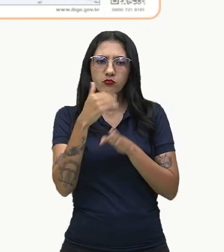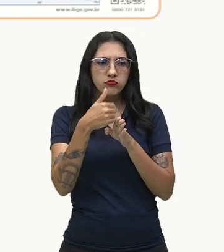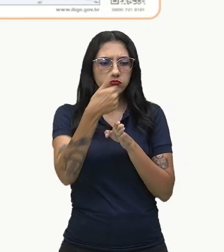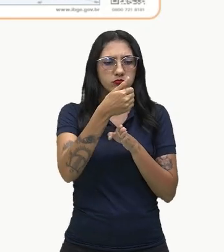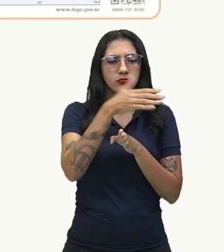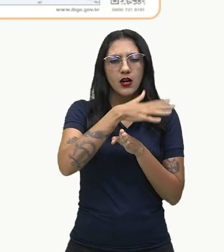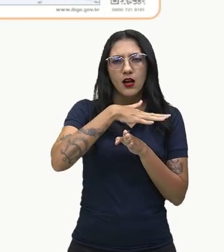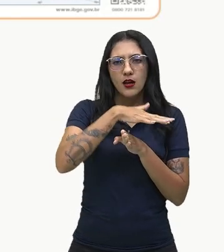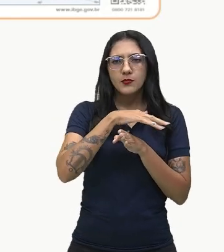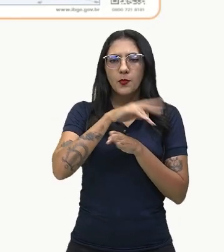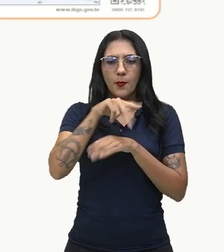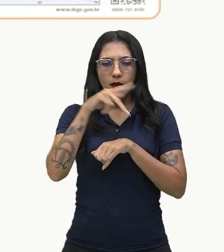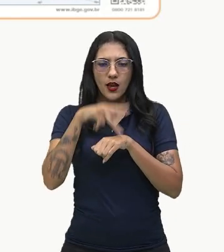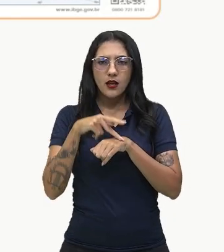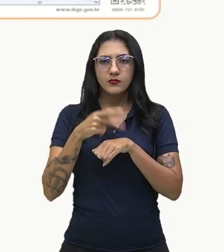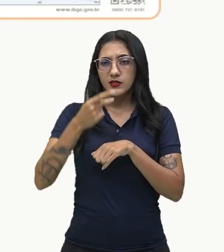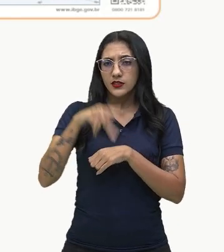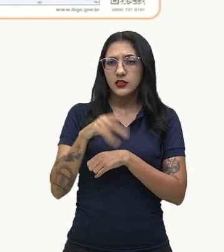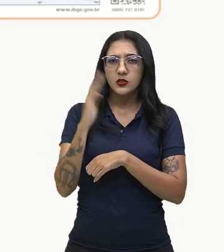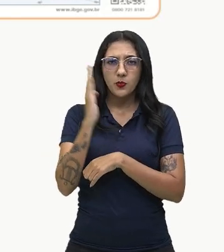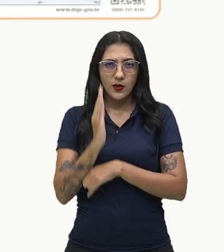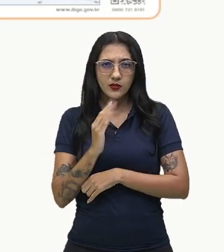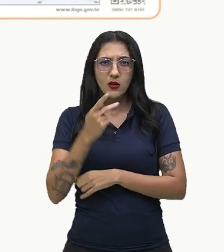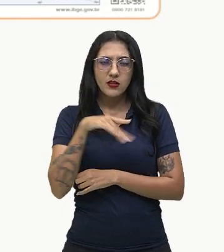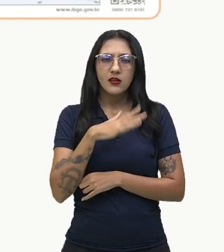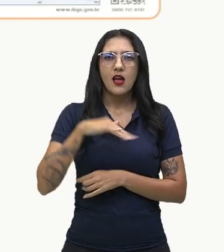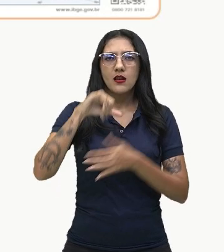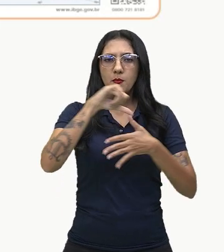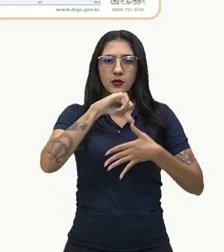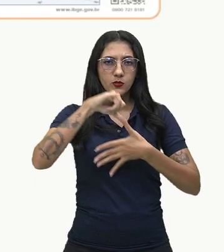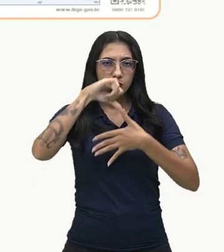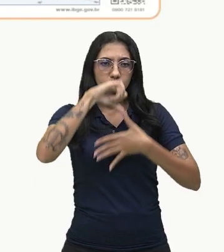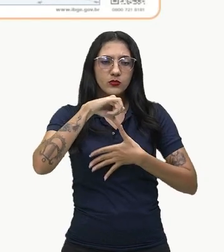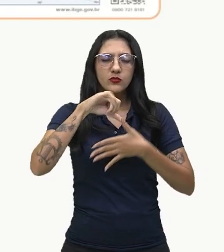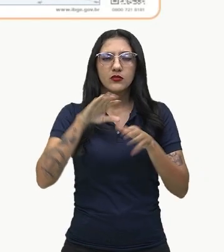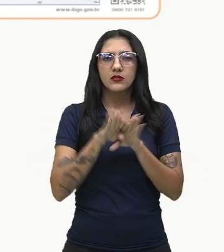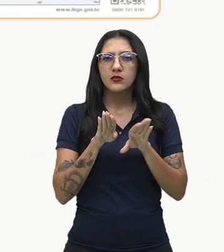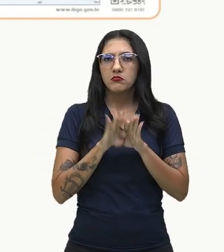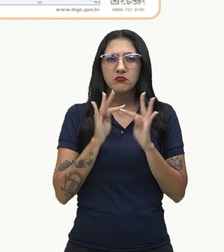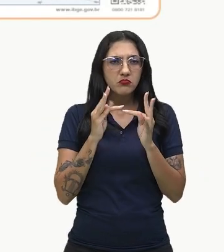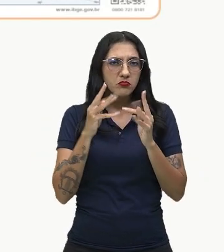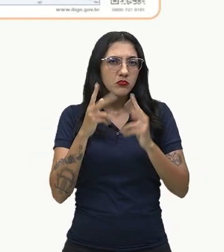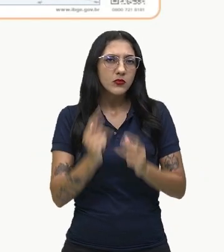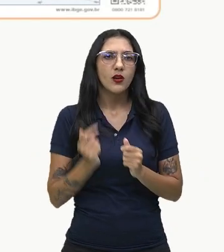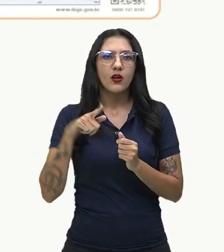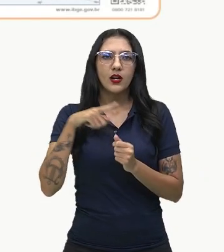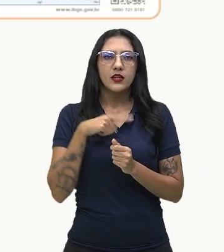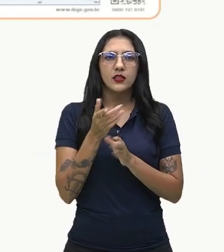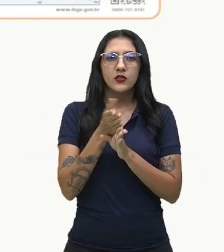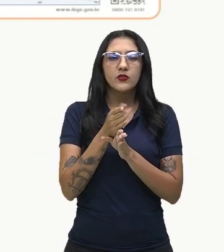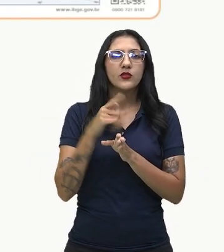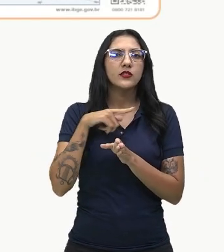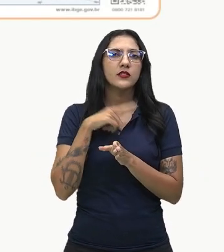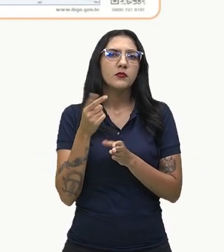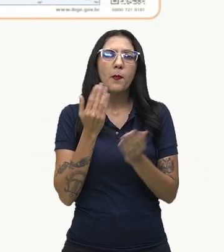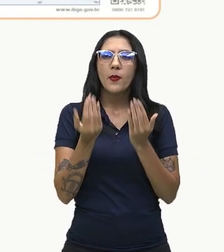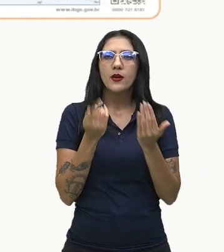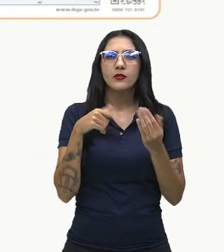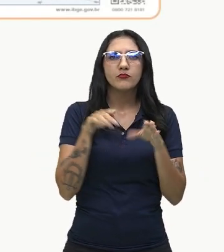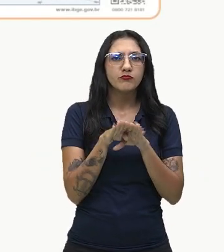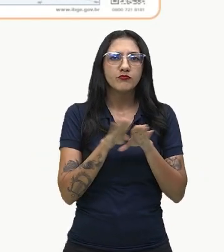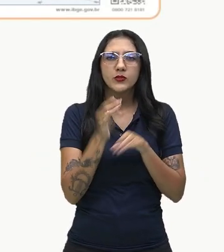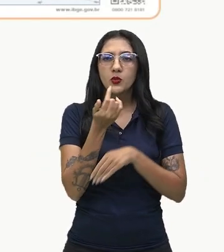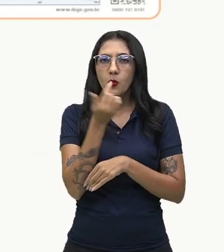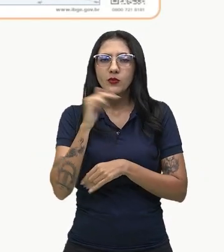Brasil faz aqui na América do Sul, todas essas fronteiras, assim como o do Brasil e de outros países também